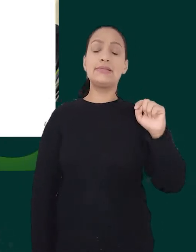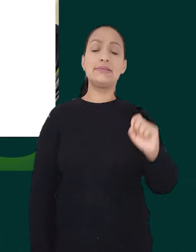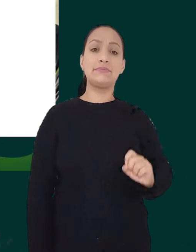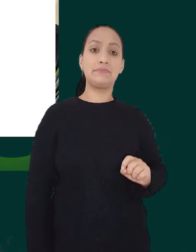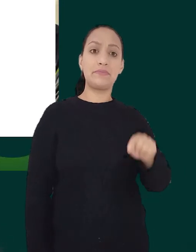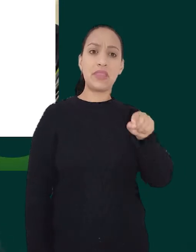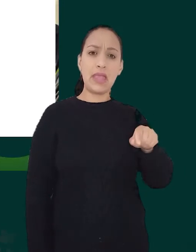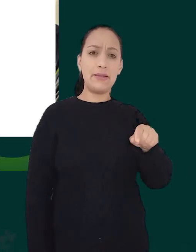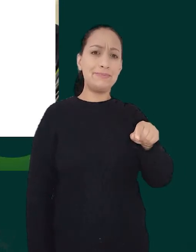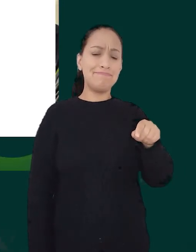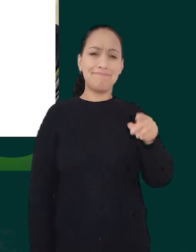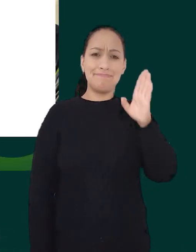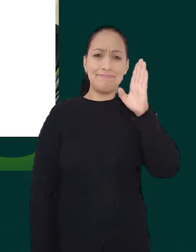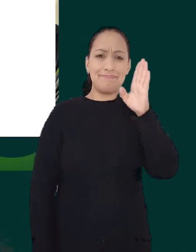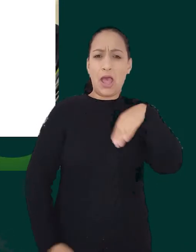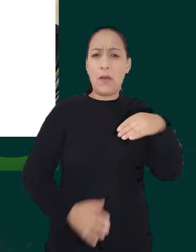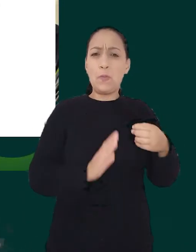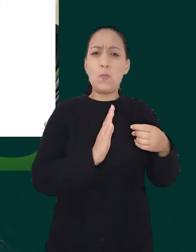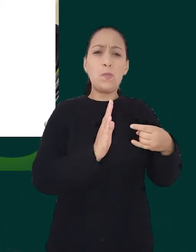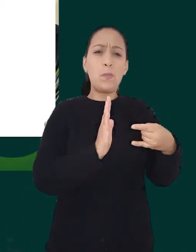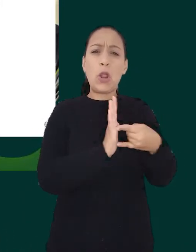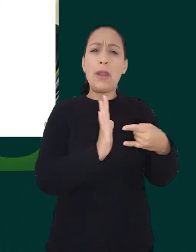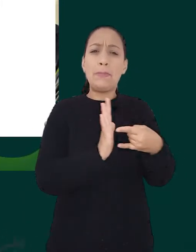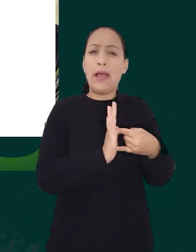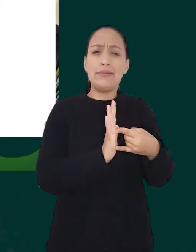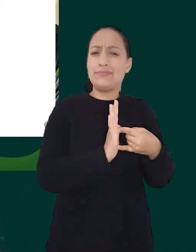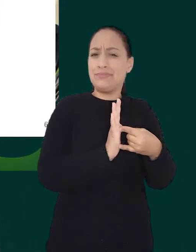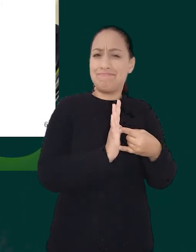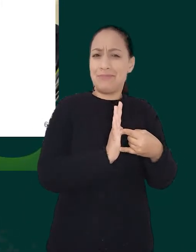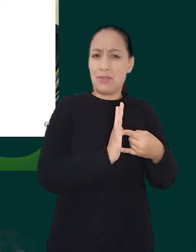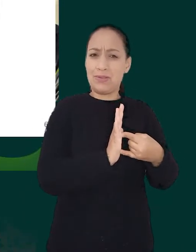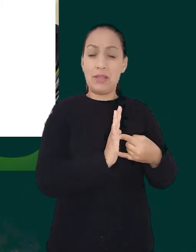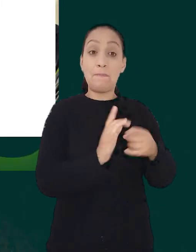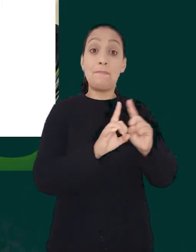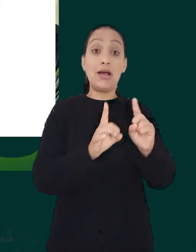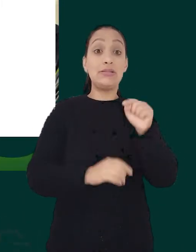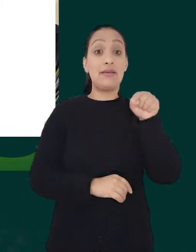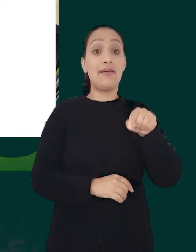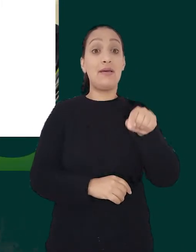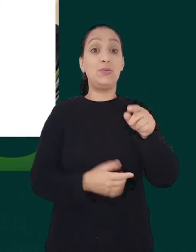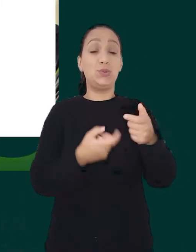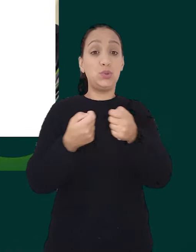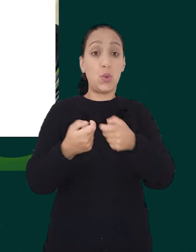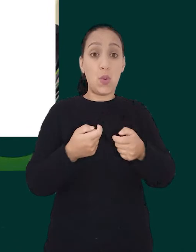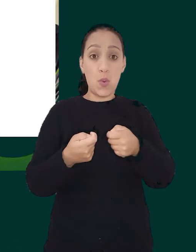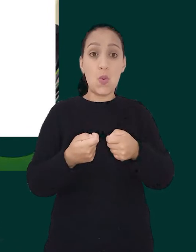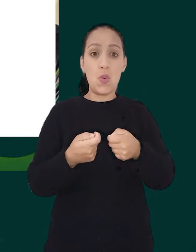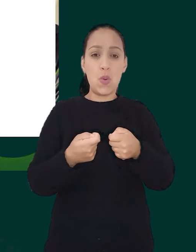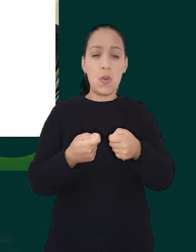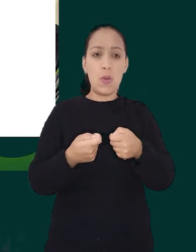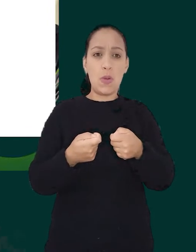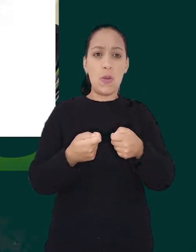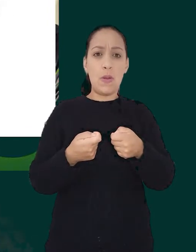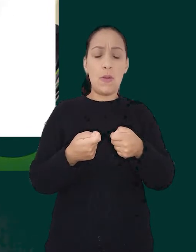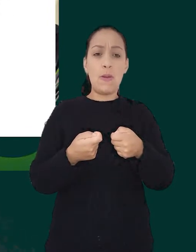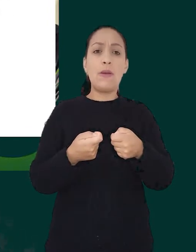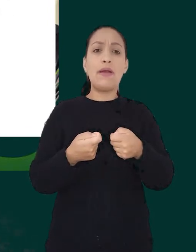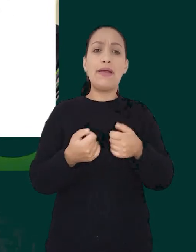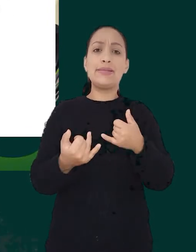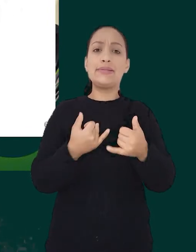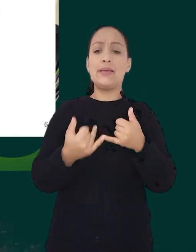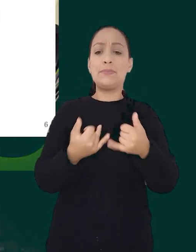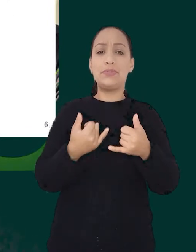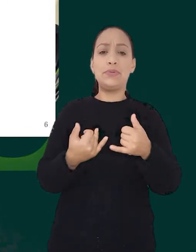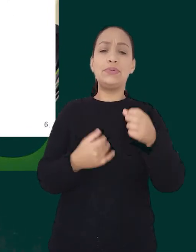são mal programados, entre aspas, mas é porque aquele jogo, eu posso dar um exemplo de que tem muitos exemplos na internet disso, que é o